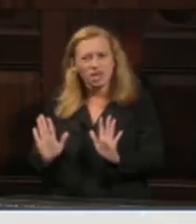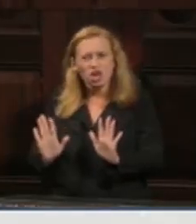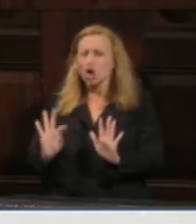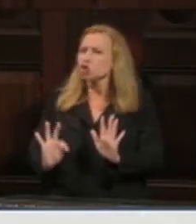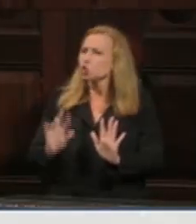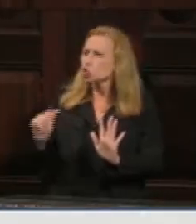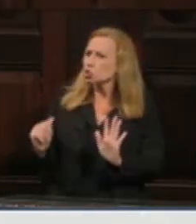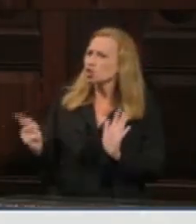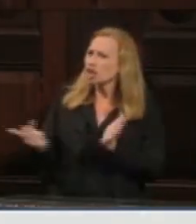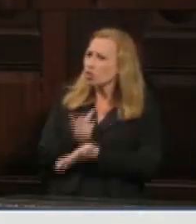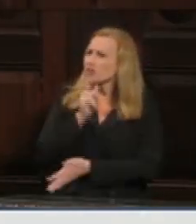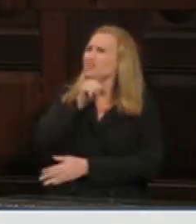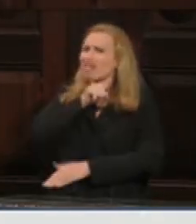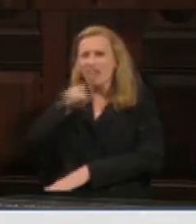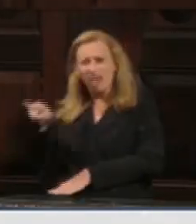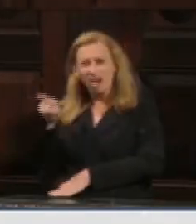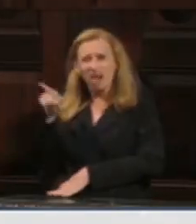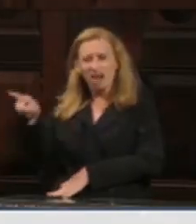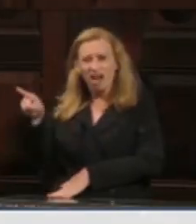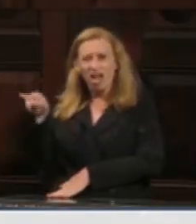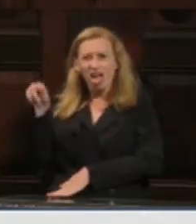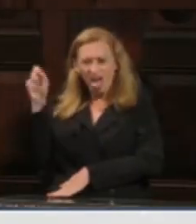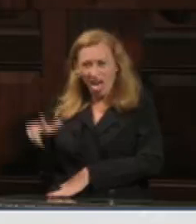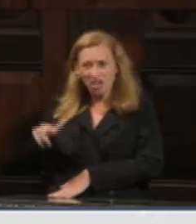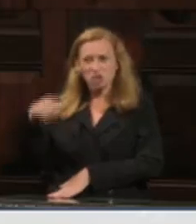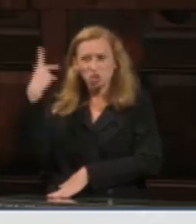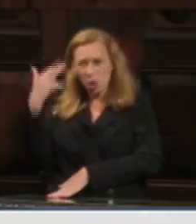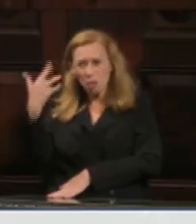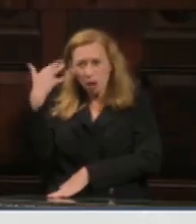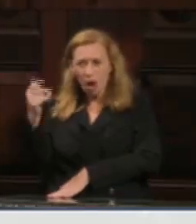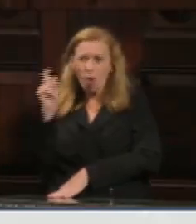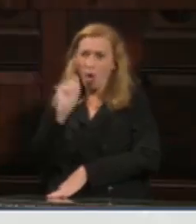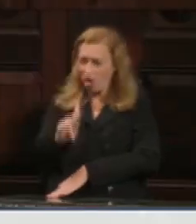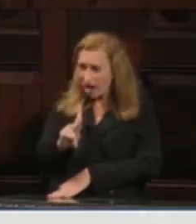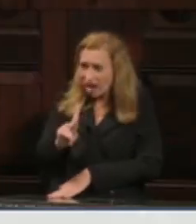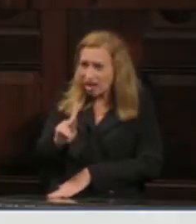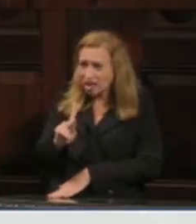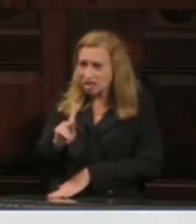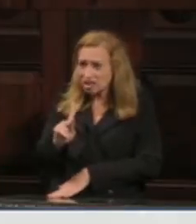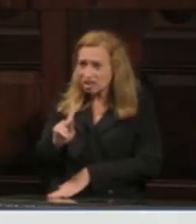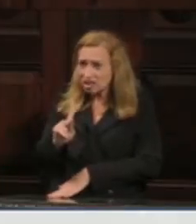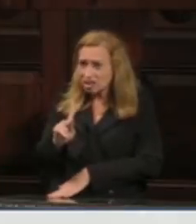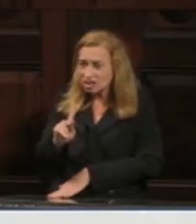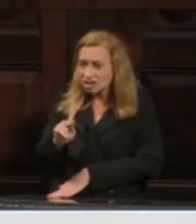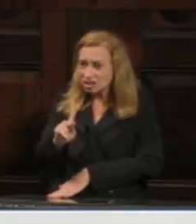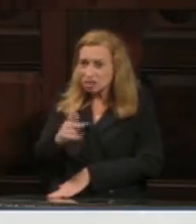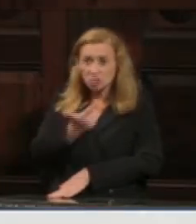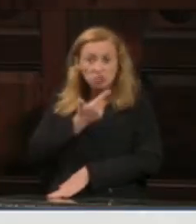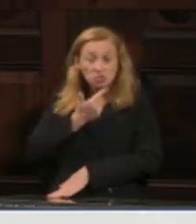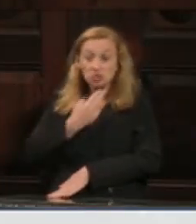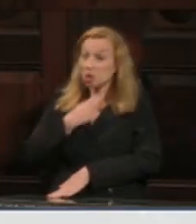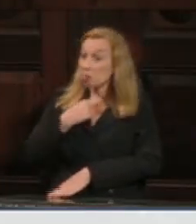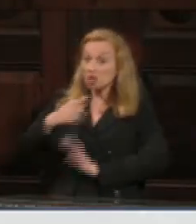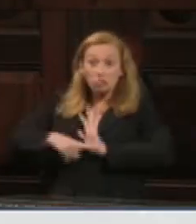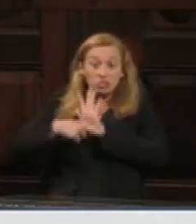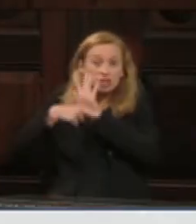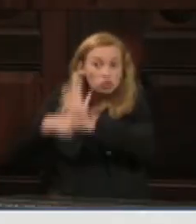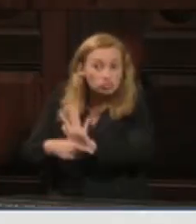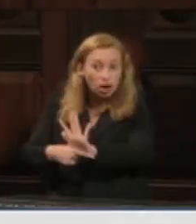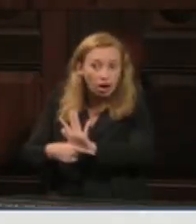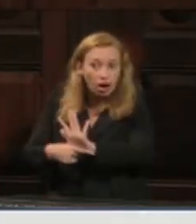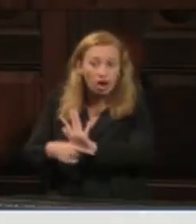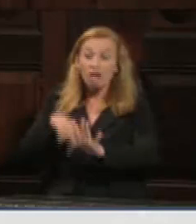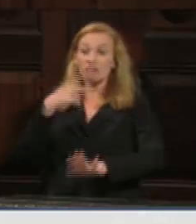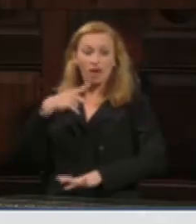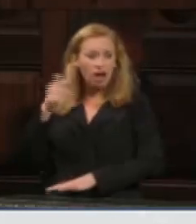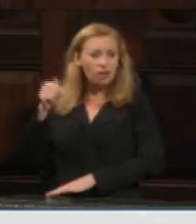está acontecendo ali é normal, é ok, nós não temos que intervir. Foi citado agora há